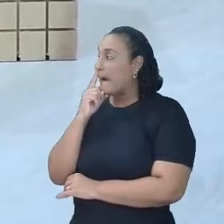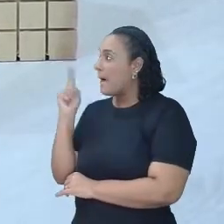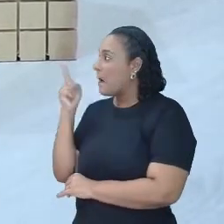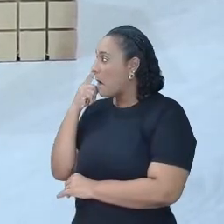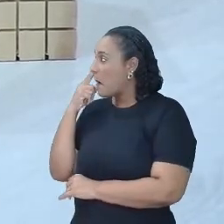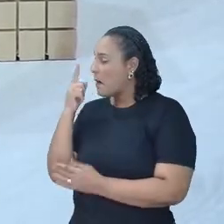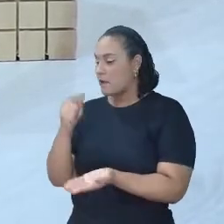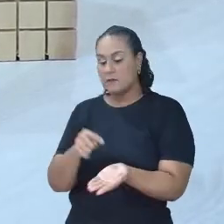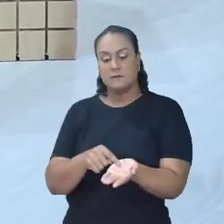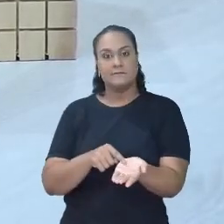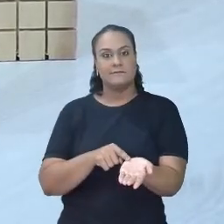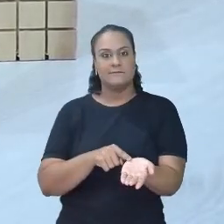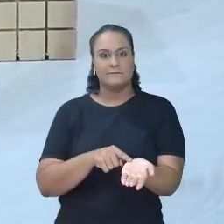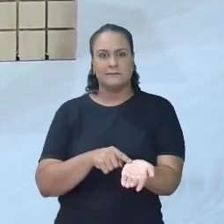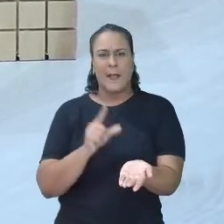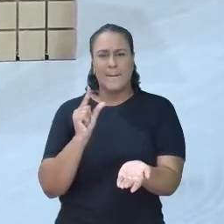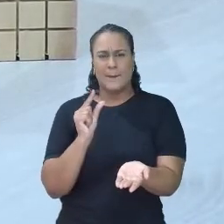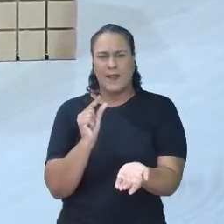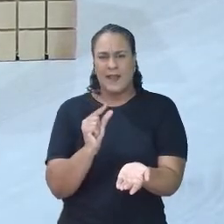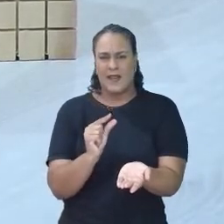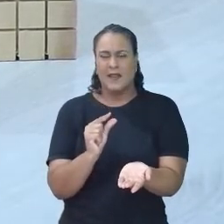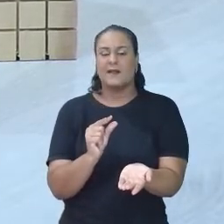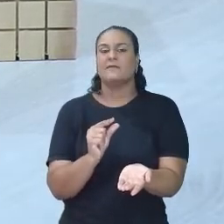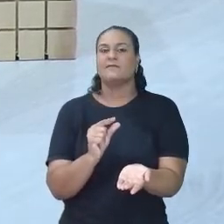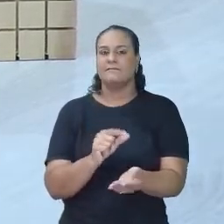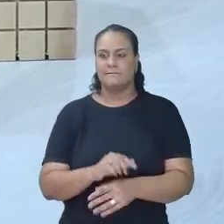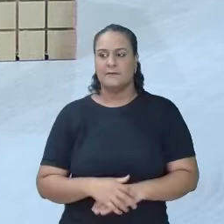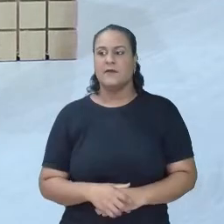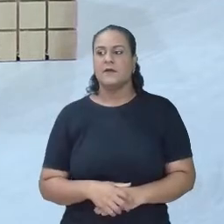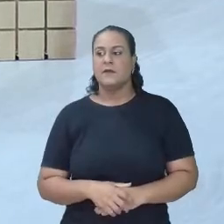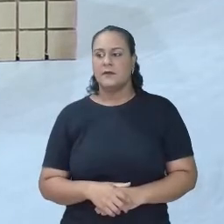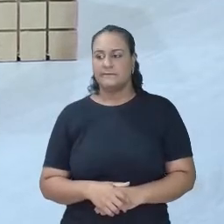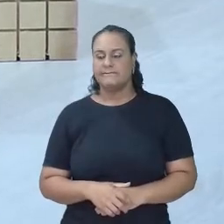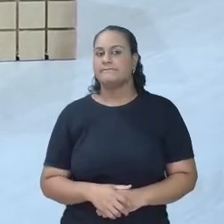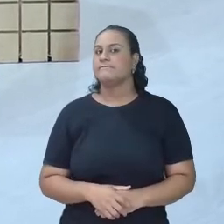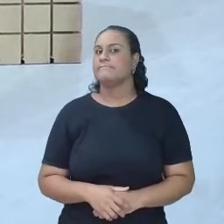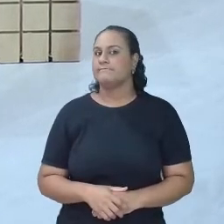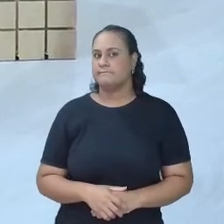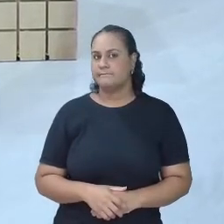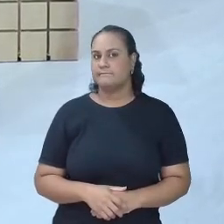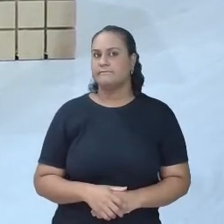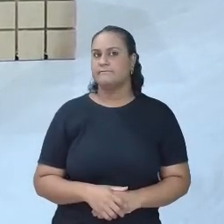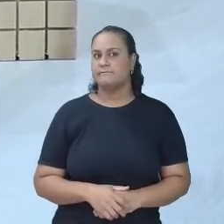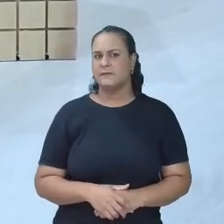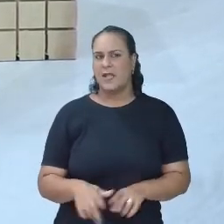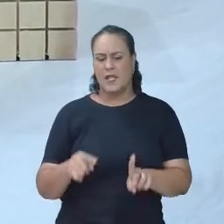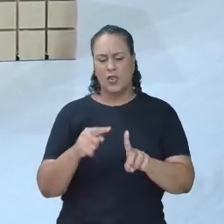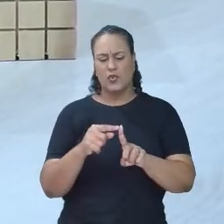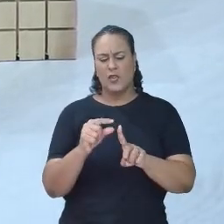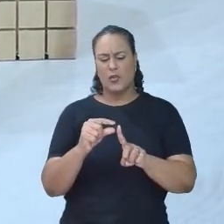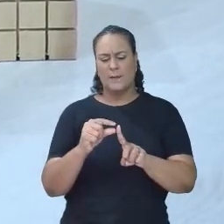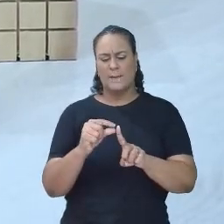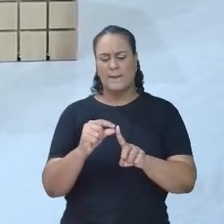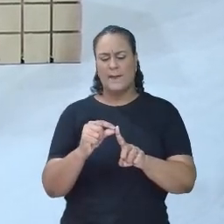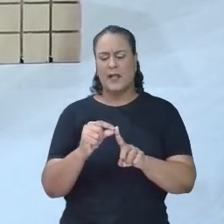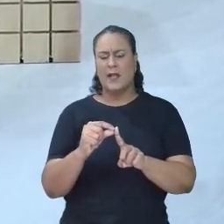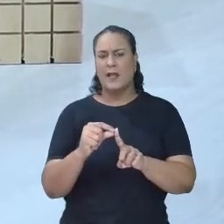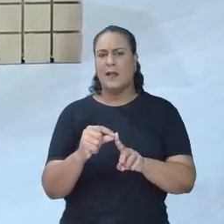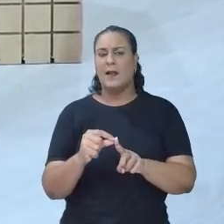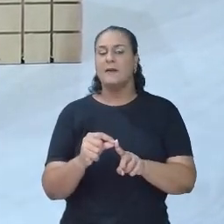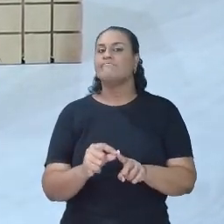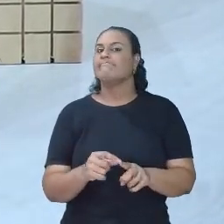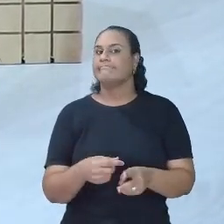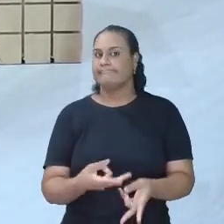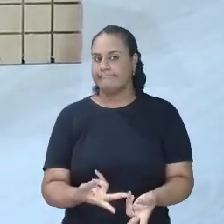mão como é pequenininho. Tá vendo? Vou botar até, é menor do que a pontinha do meu dedo aqui, ó. Então, a gente consegue